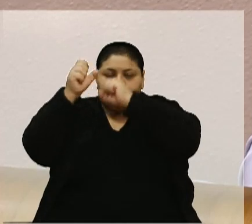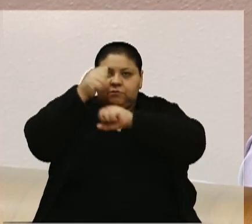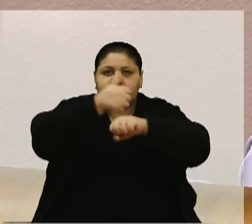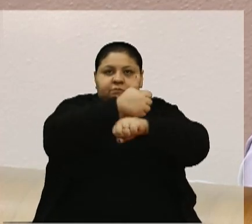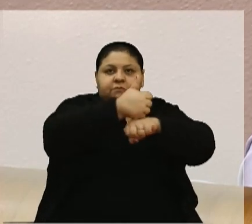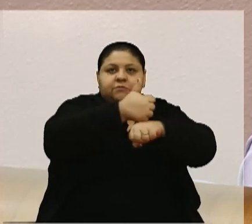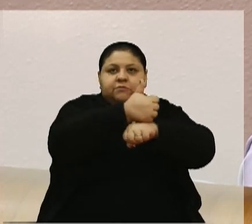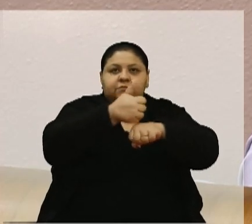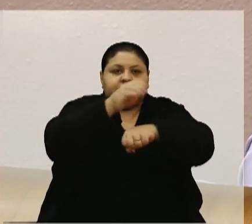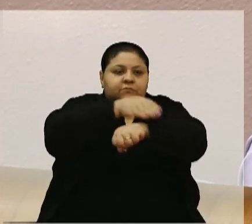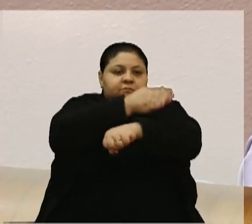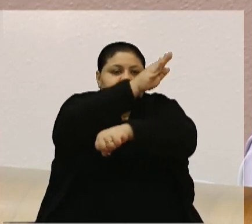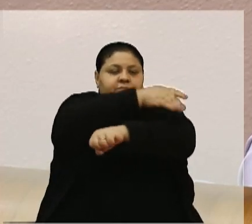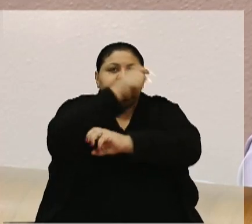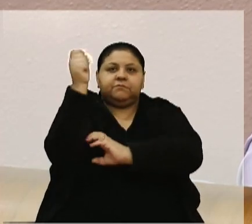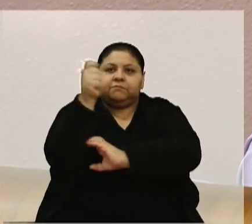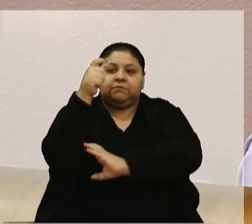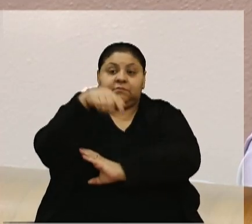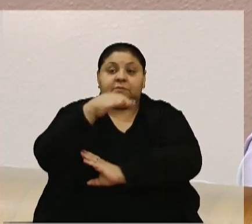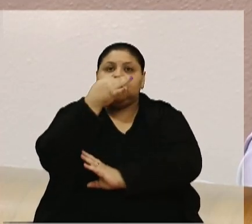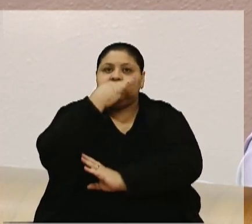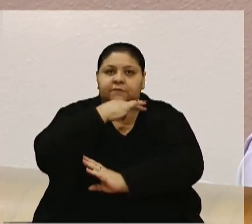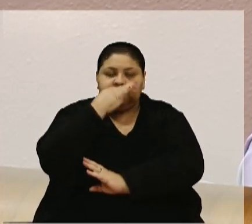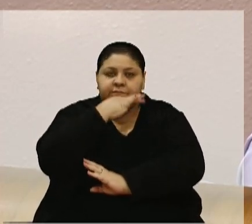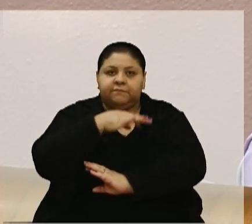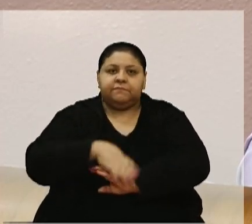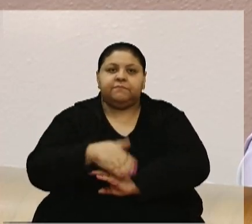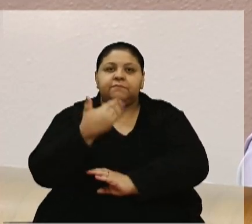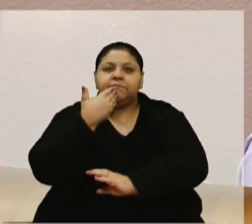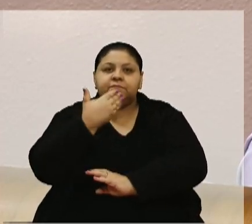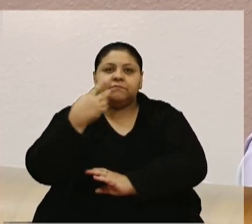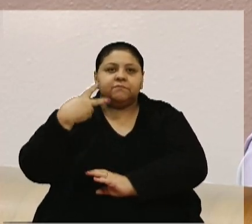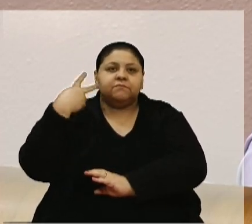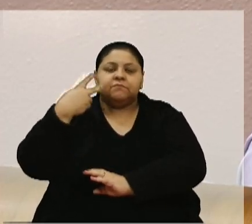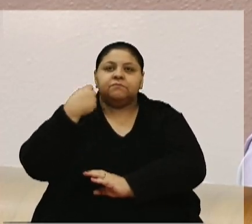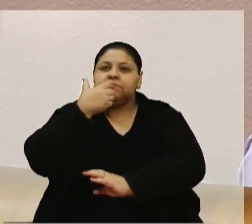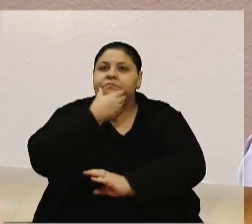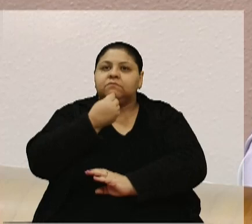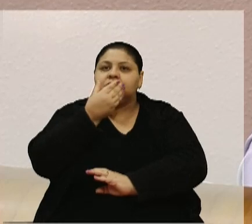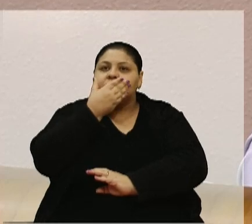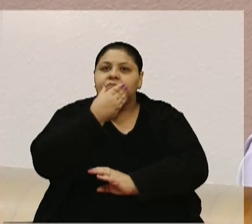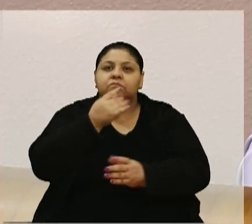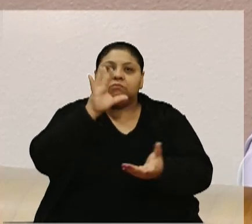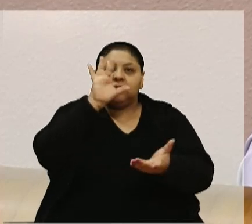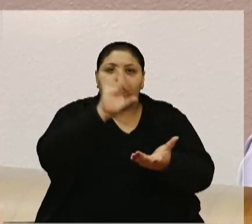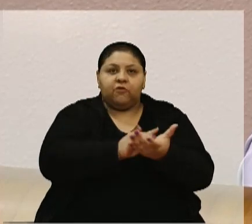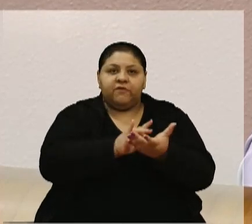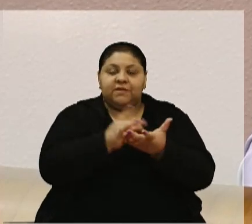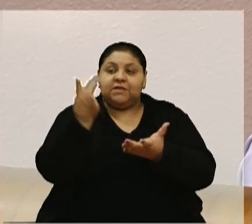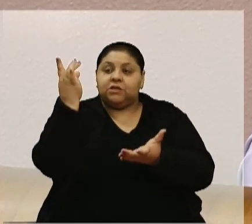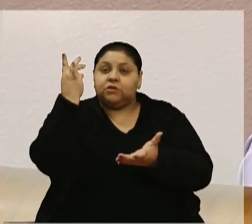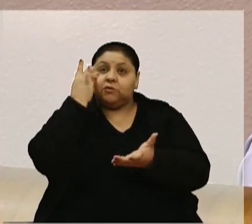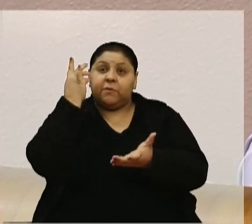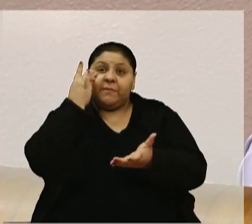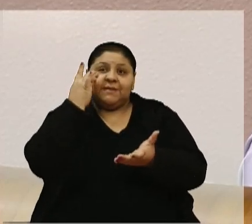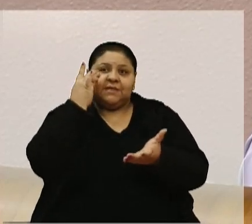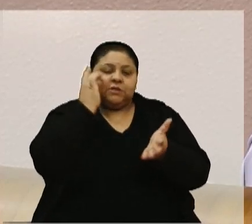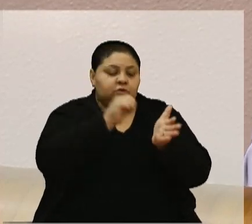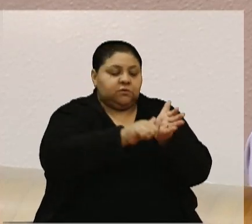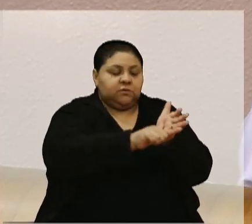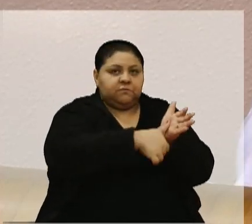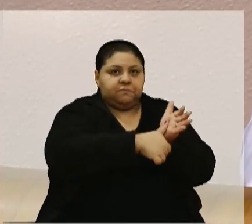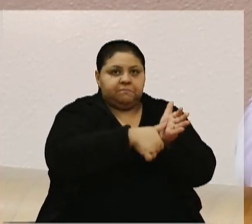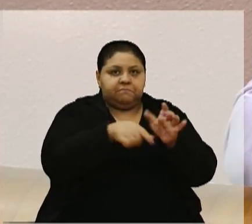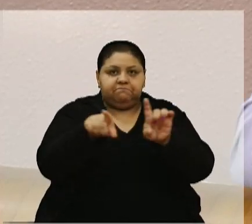Profissional da Serra Gaúcha, em Caxias do Sul. Solicito aos vereadores e vereadores que procedam o registro de presença no terminal eletrônico e